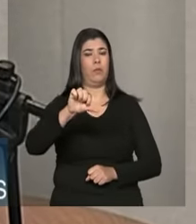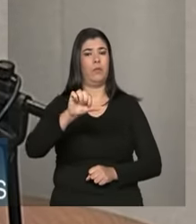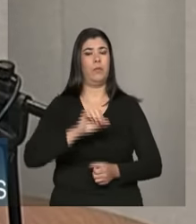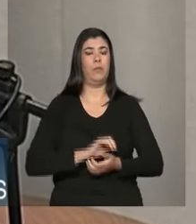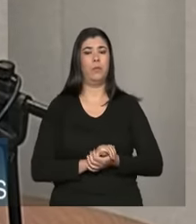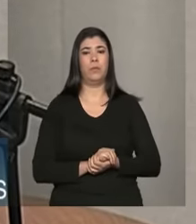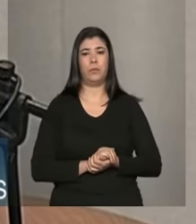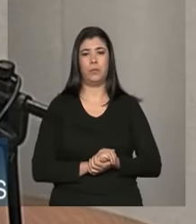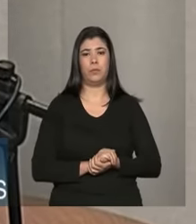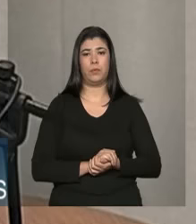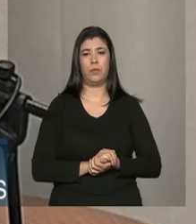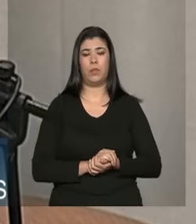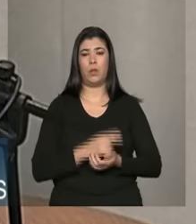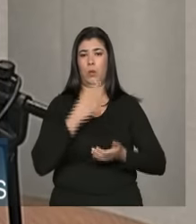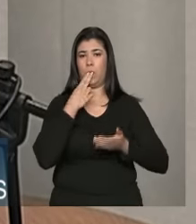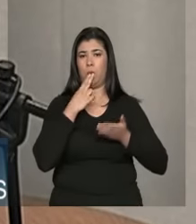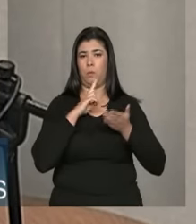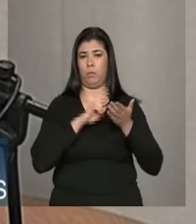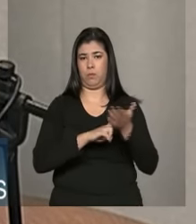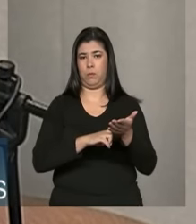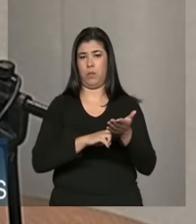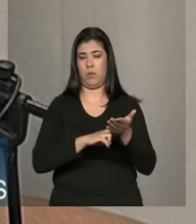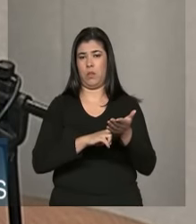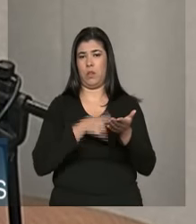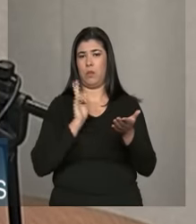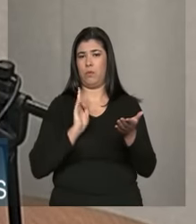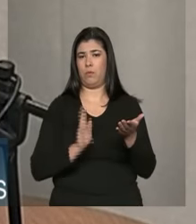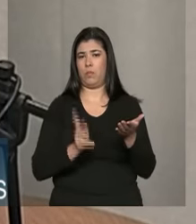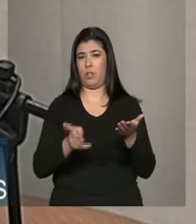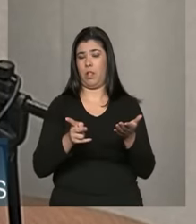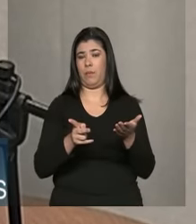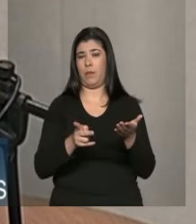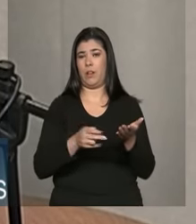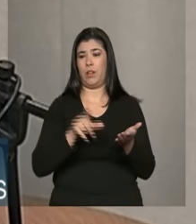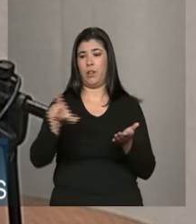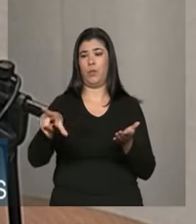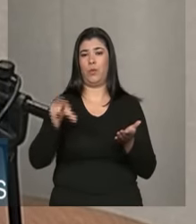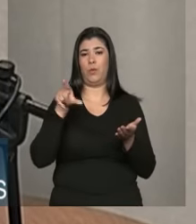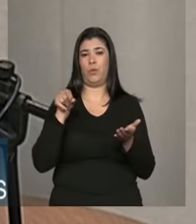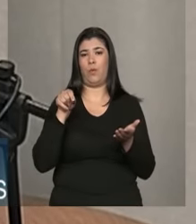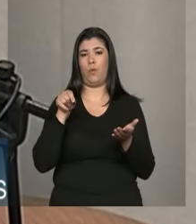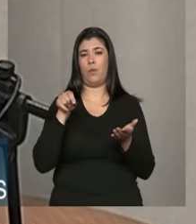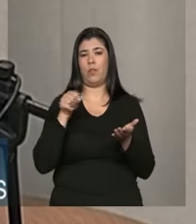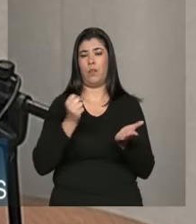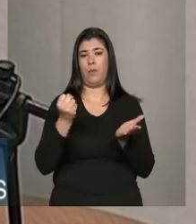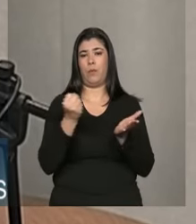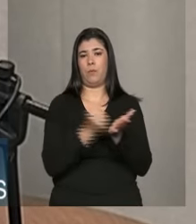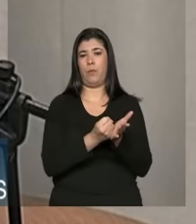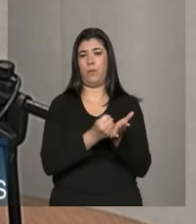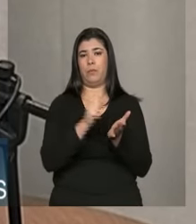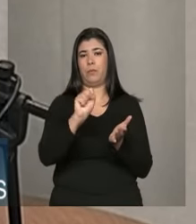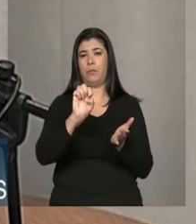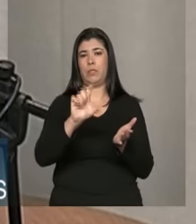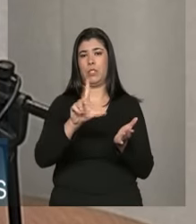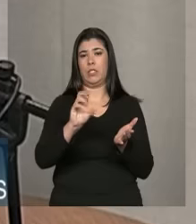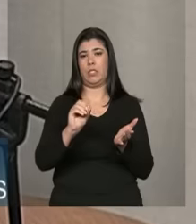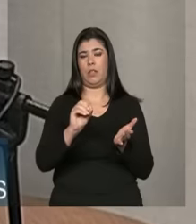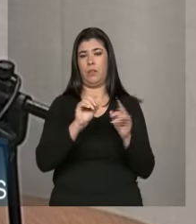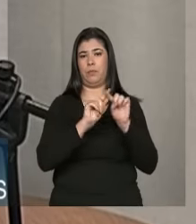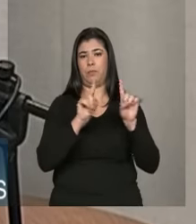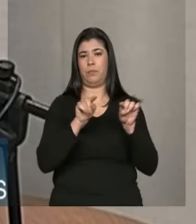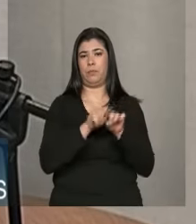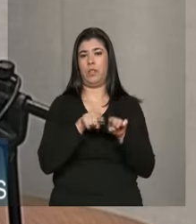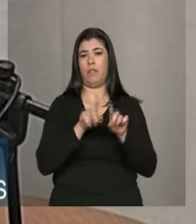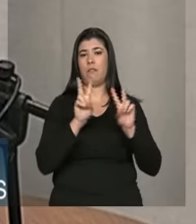1989 os Correios T emitido um selo de tema comum aos que compõem a união postal